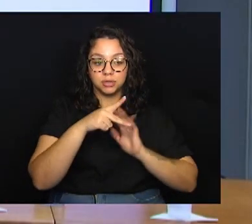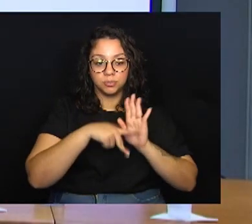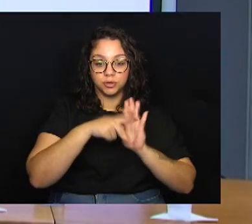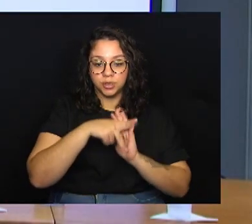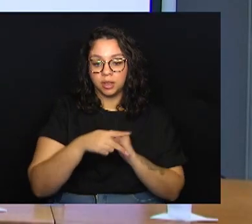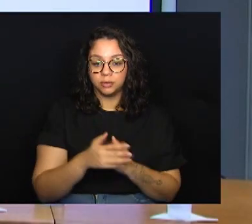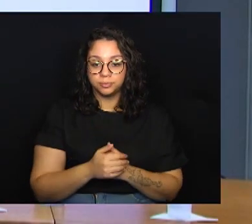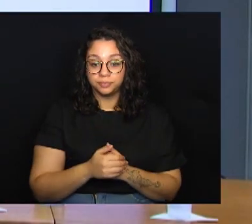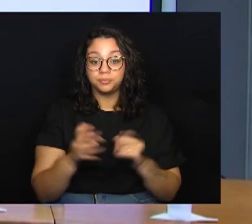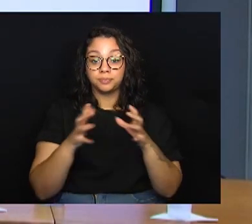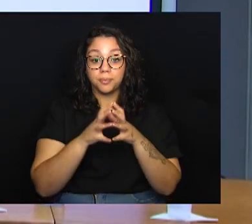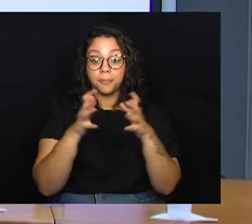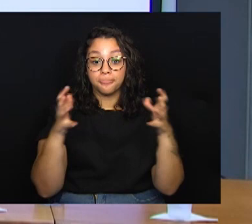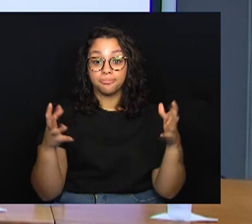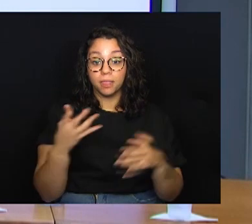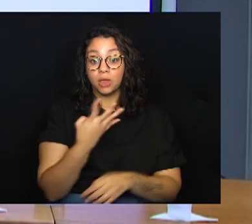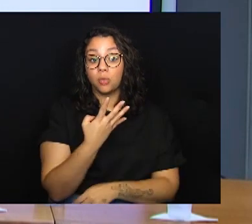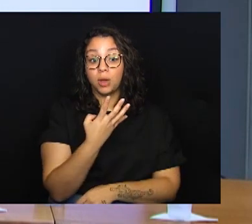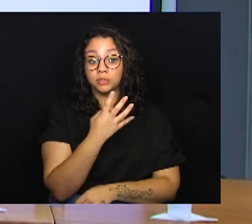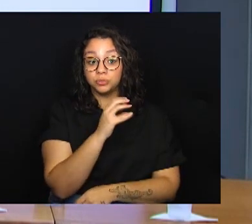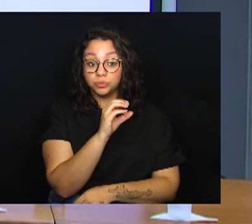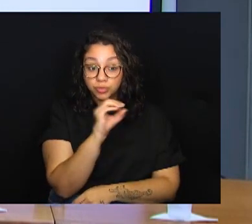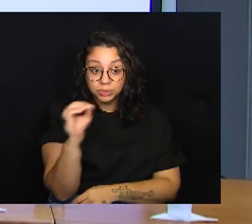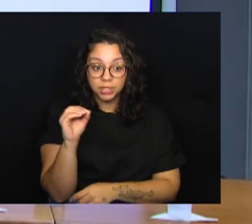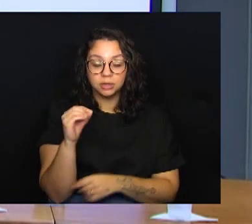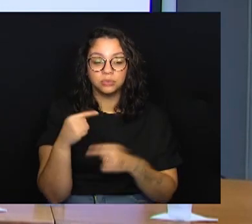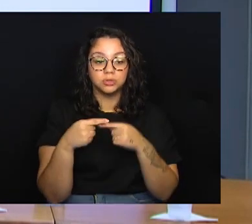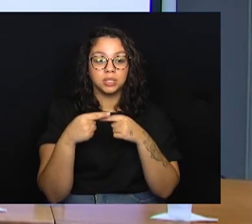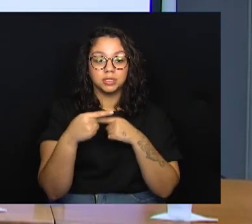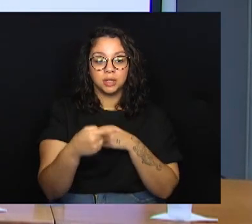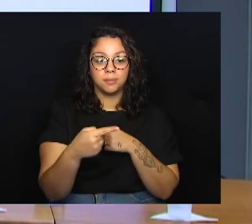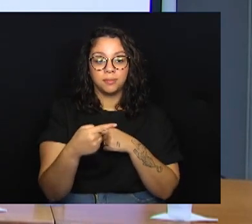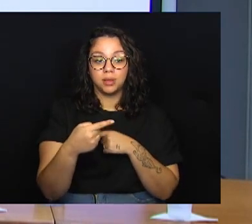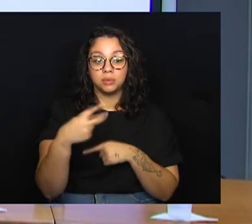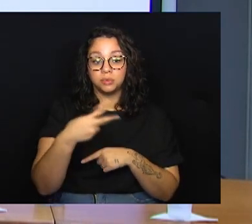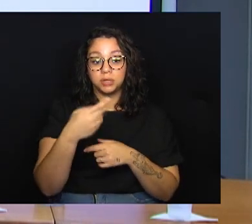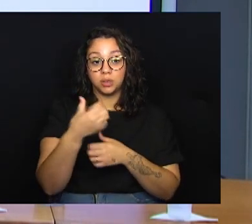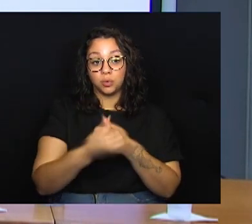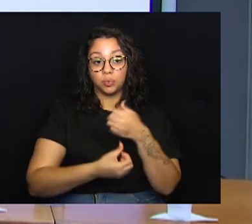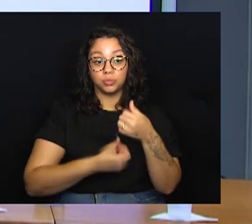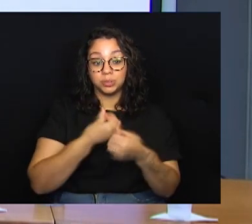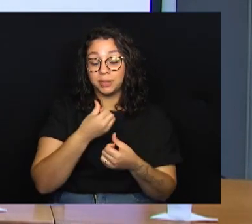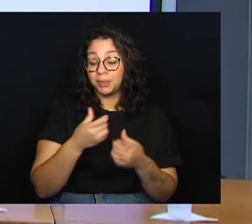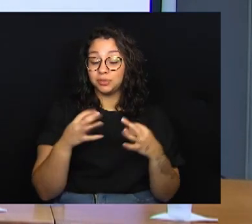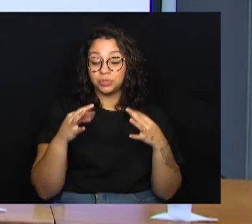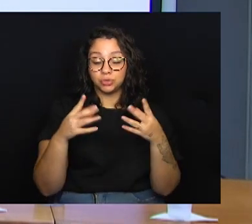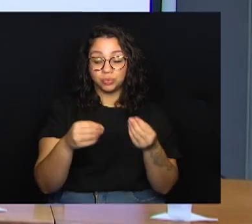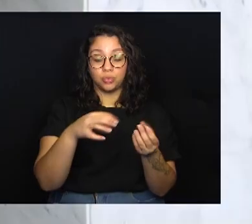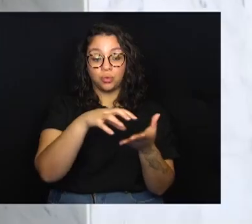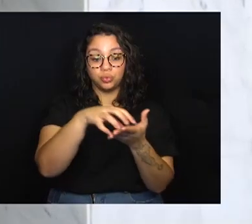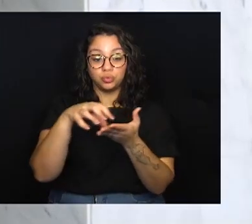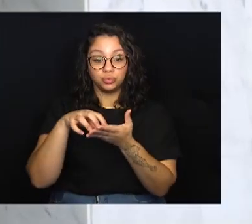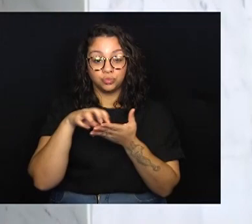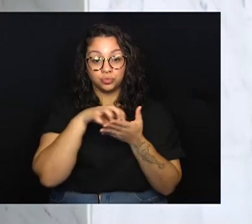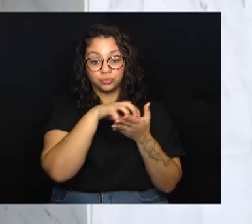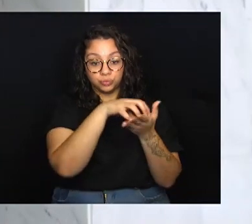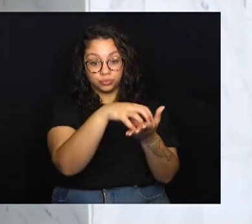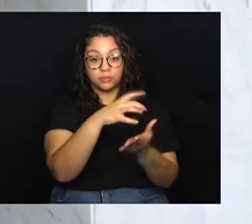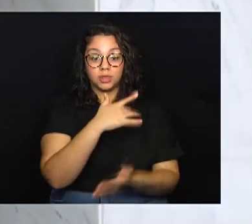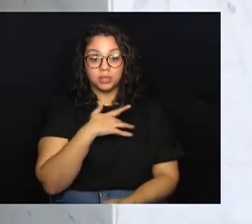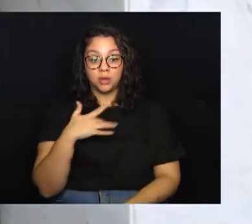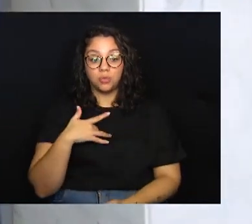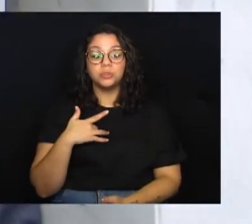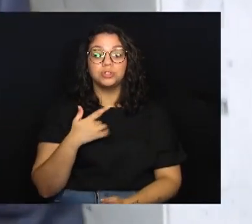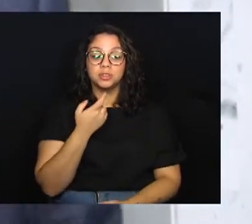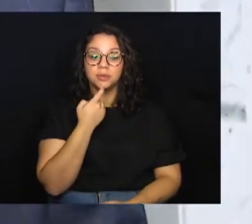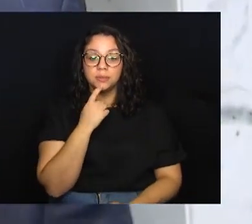para 400 teleconsultas por semana no segundo semestre em todos os centros de saúde de Campinas. É um programa da Secretaria